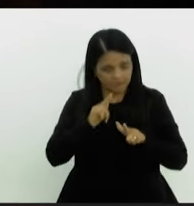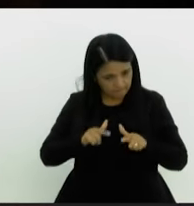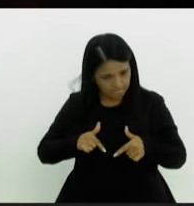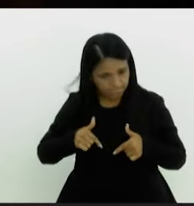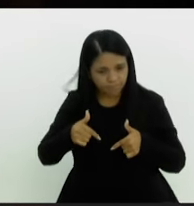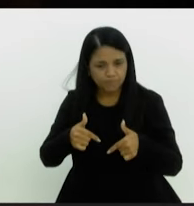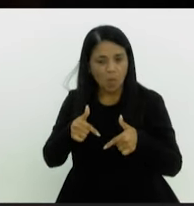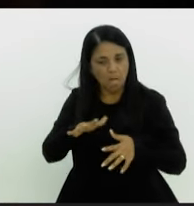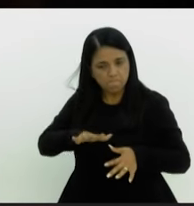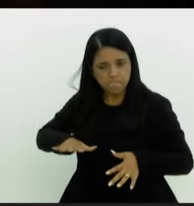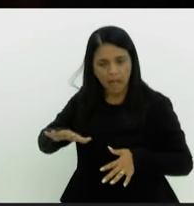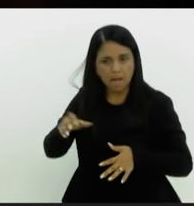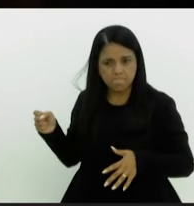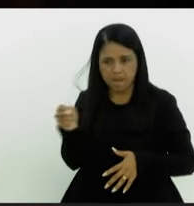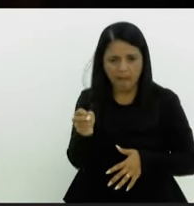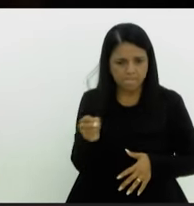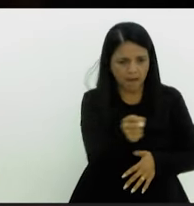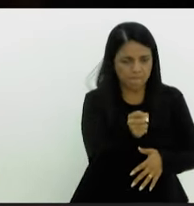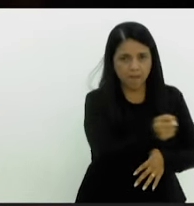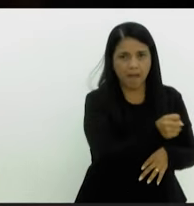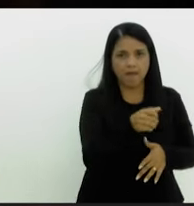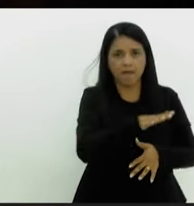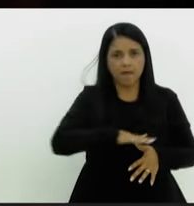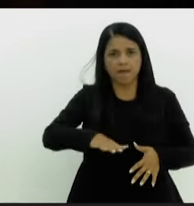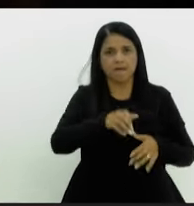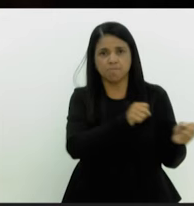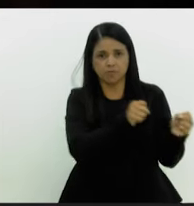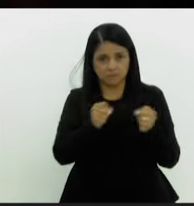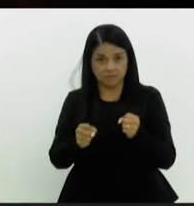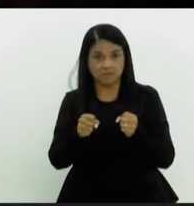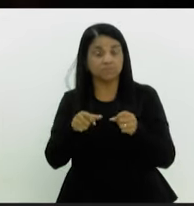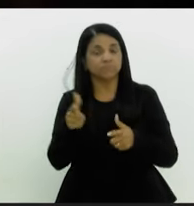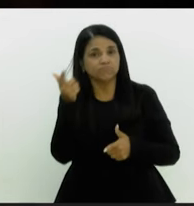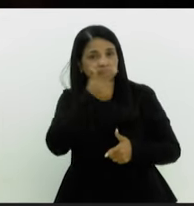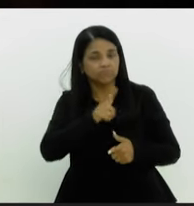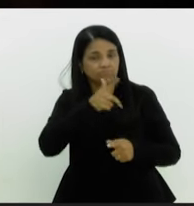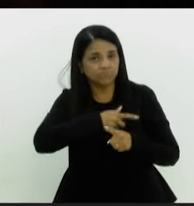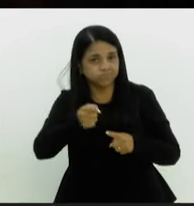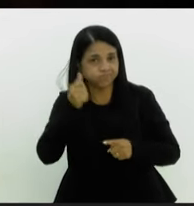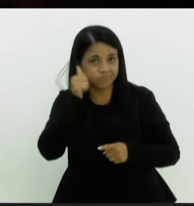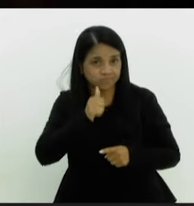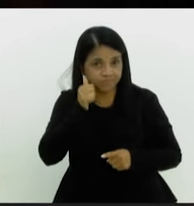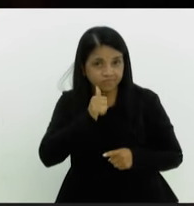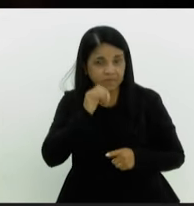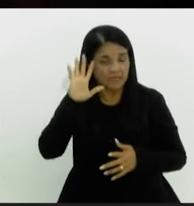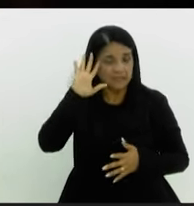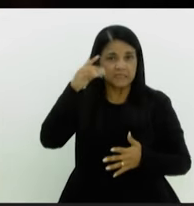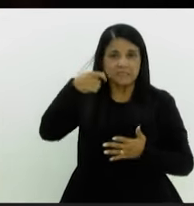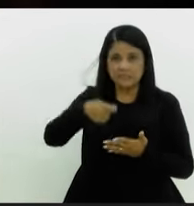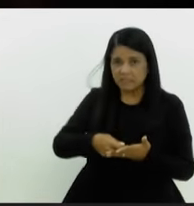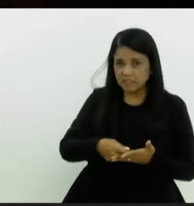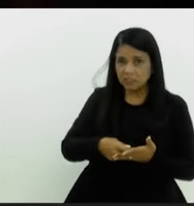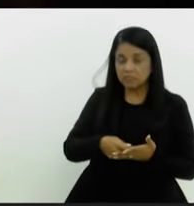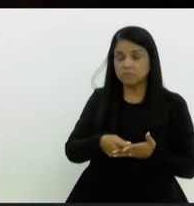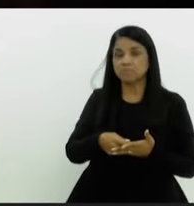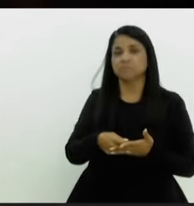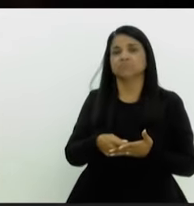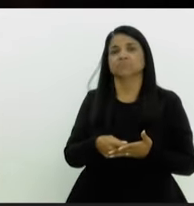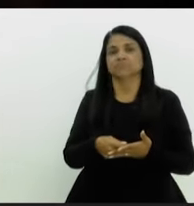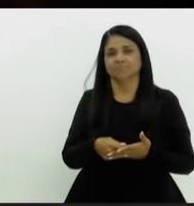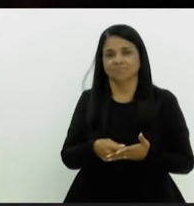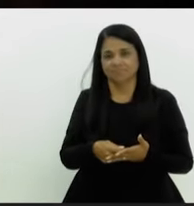vez ocupar mais espaço de poder porque que a mulher ocupando espaço de poder ela decide ela tem um